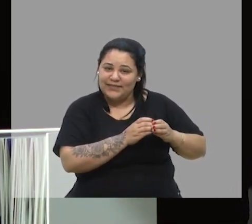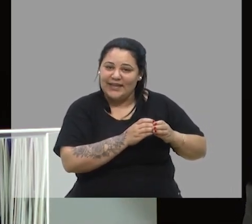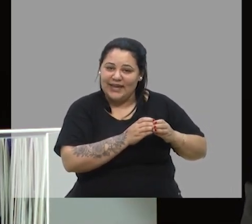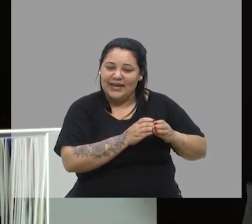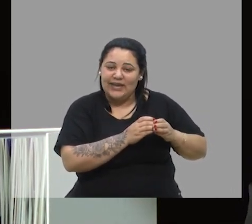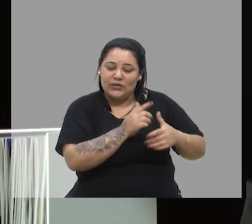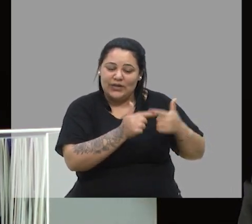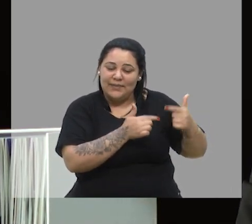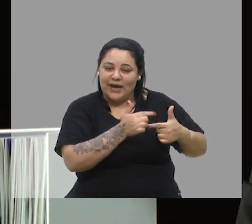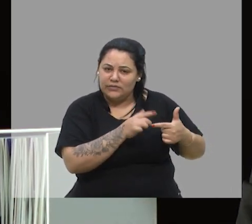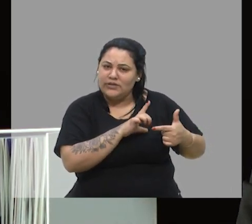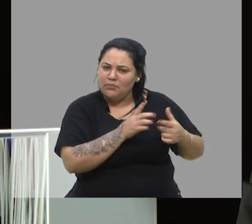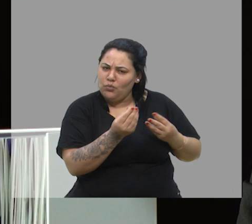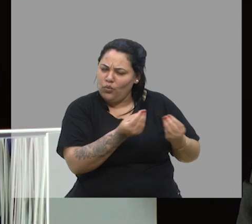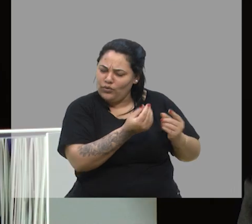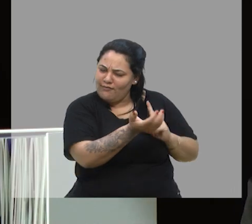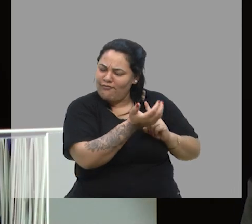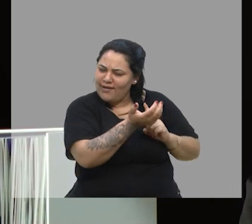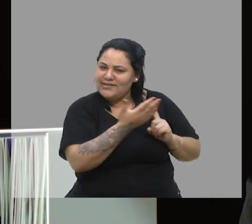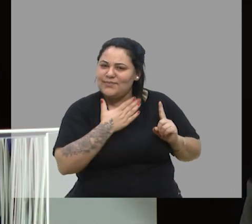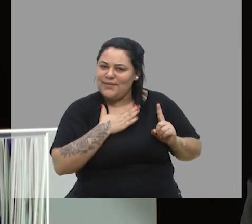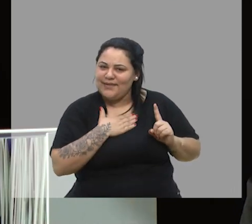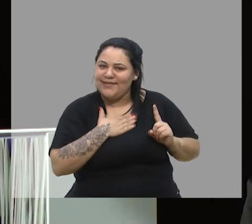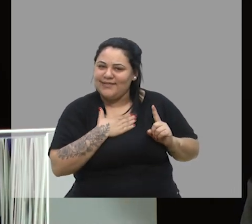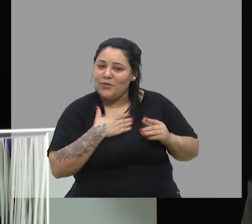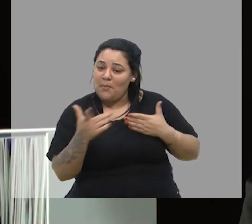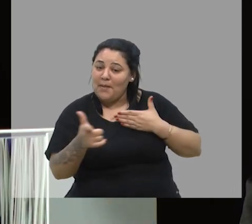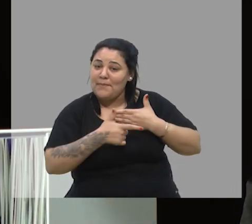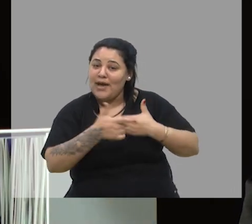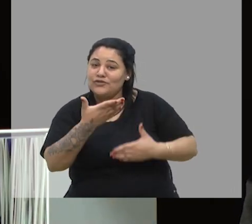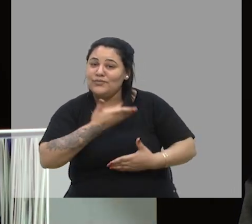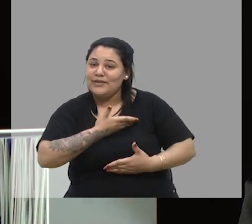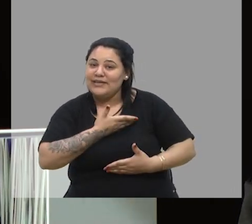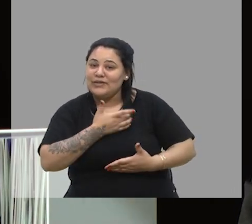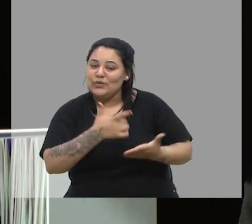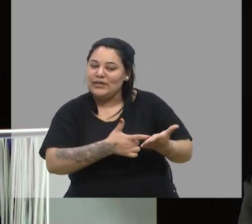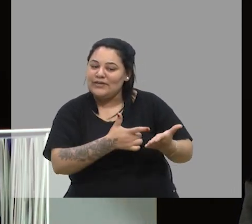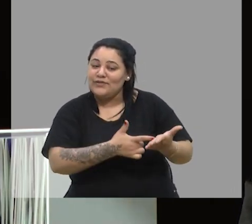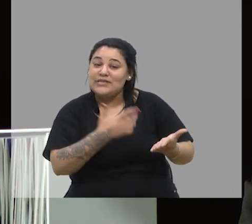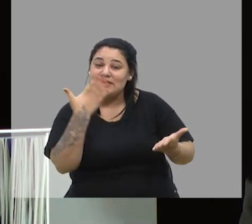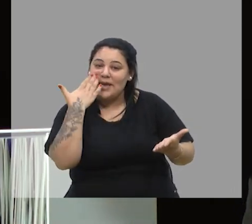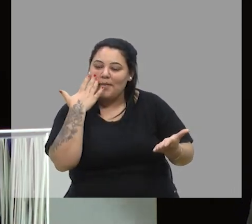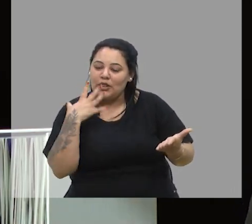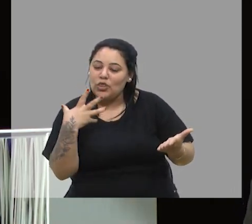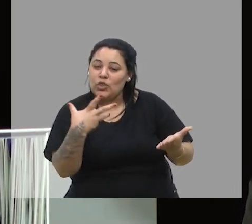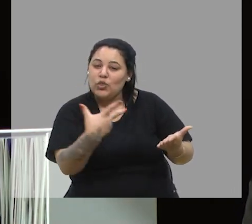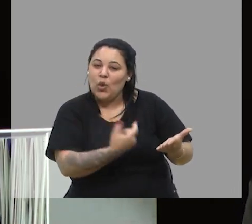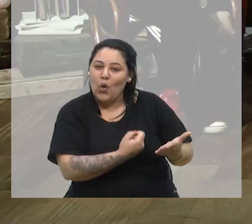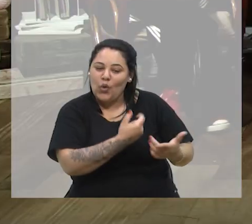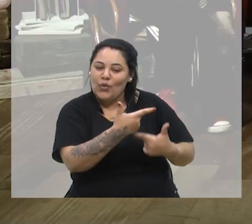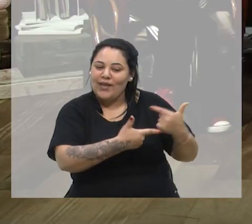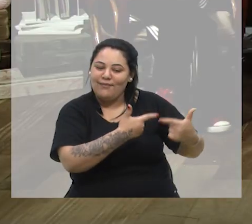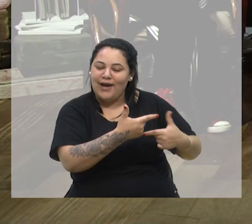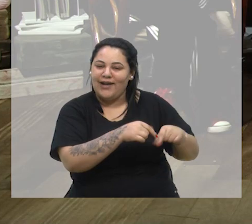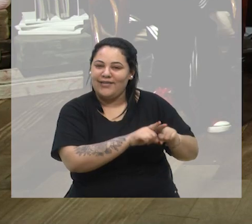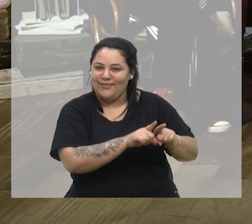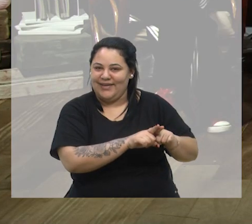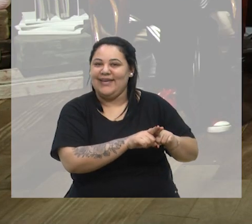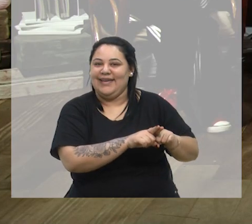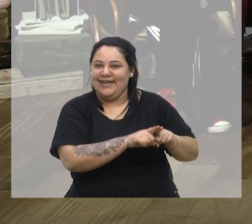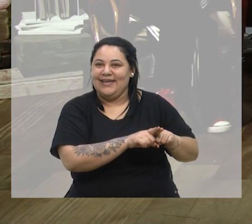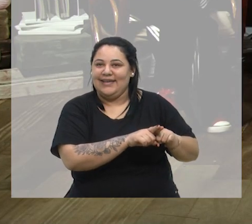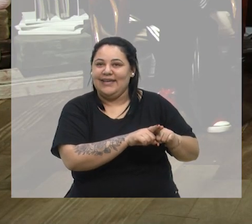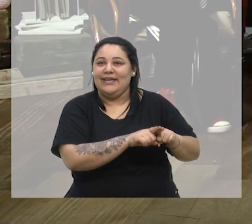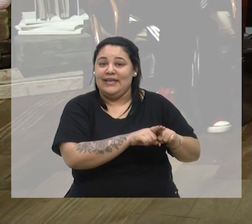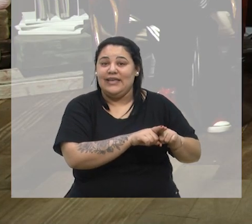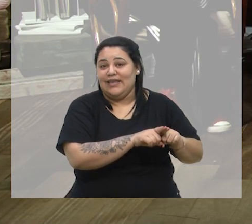nos bastidores, isso tem um peso muito grande para mim, enquanto amiga do livro, né? Saber de toda essa